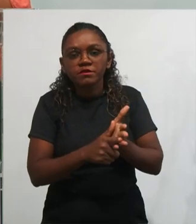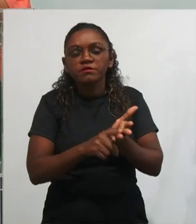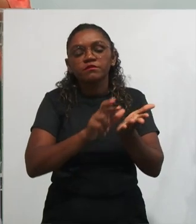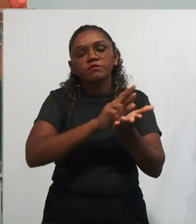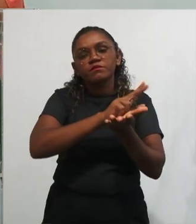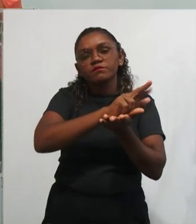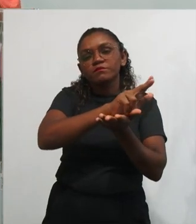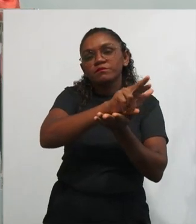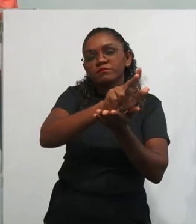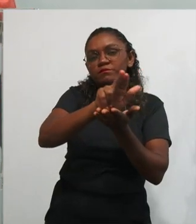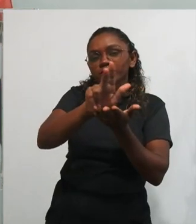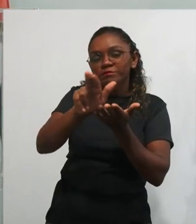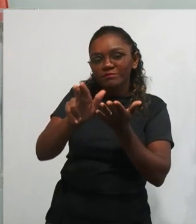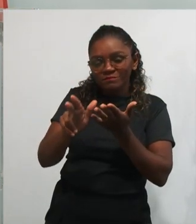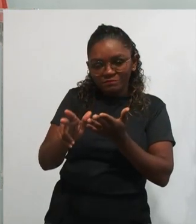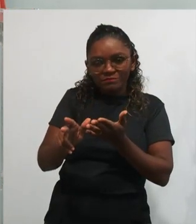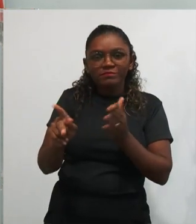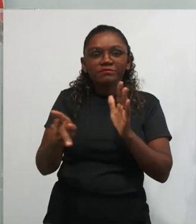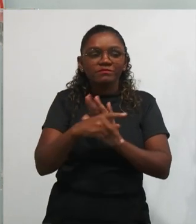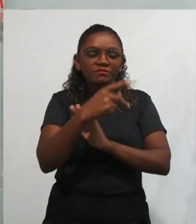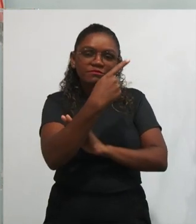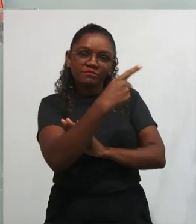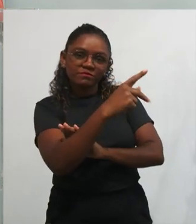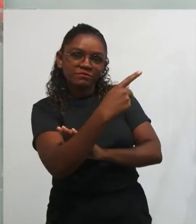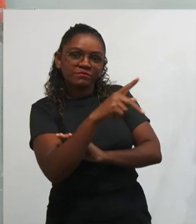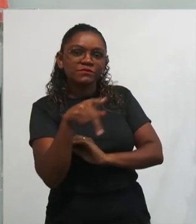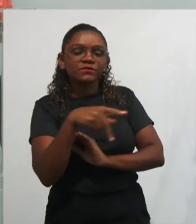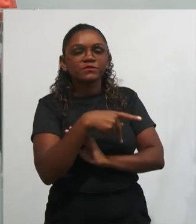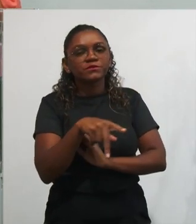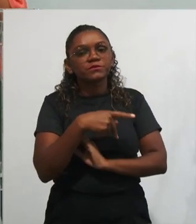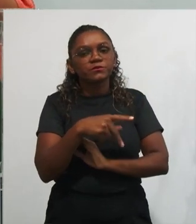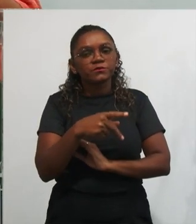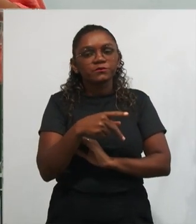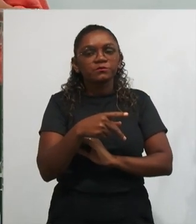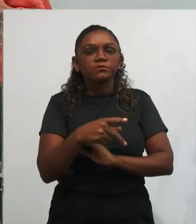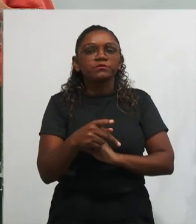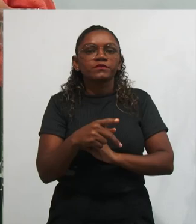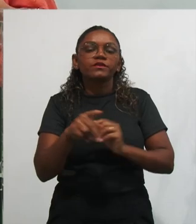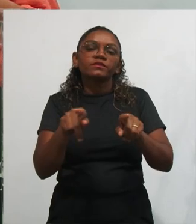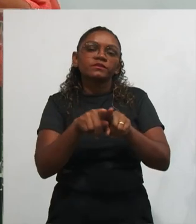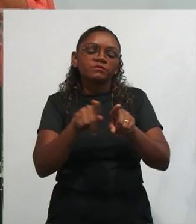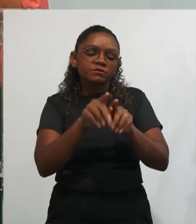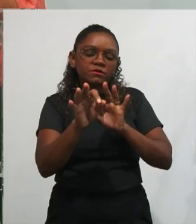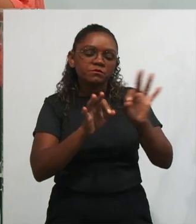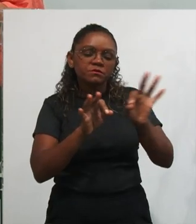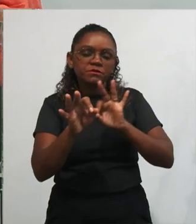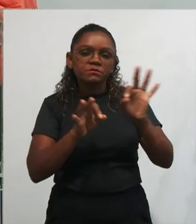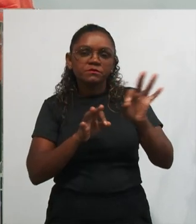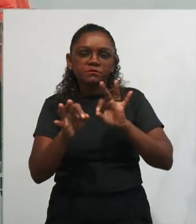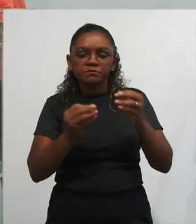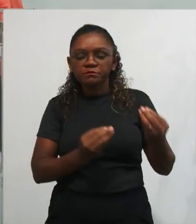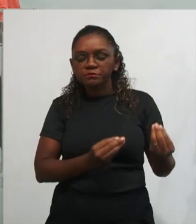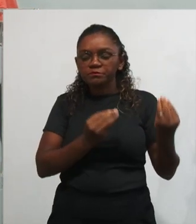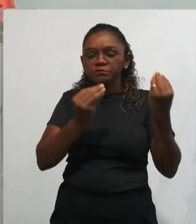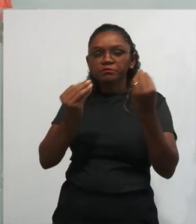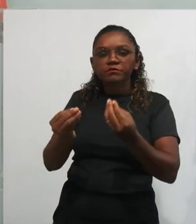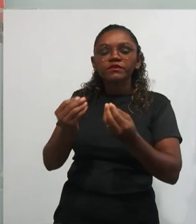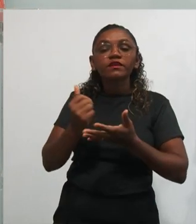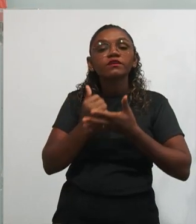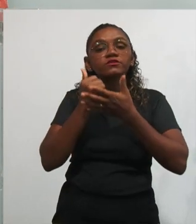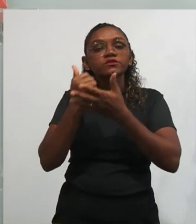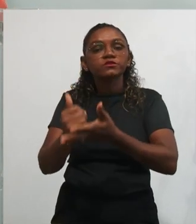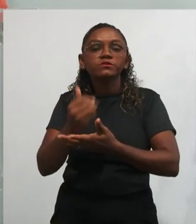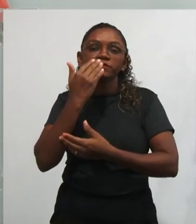os vários elementos que a professora traz paraa sala de aula e coloca no seu planejamento favorece a essa criança